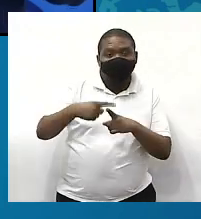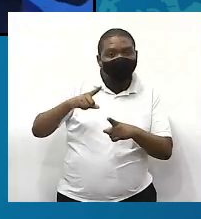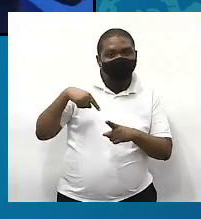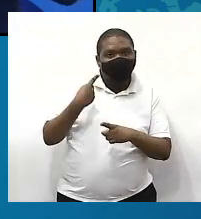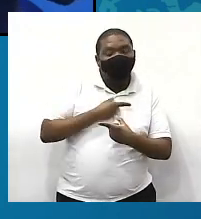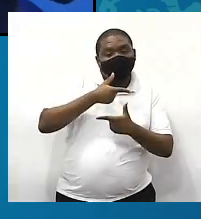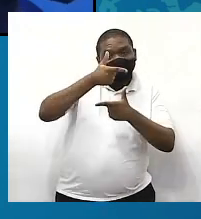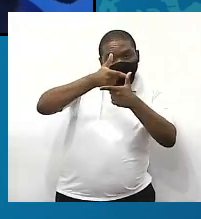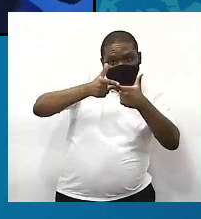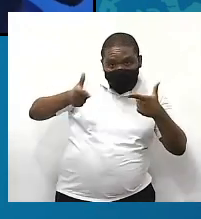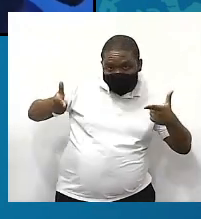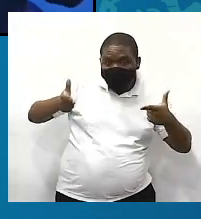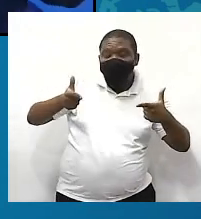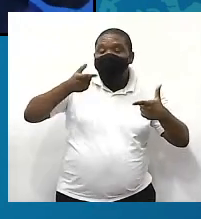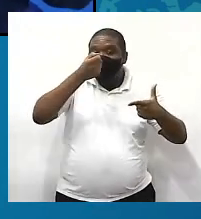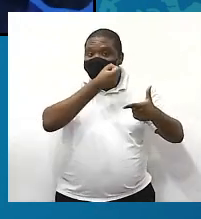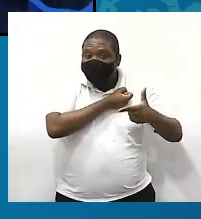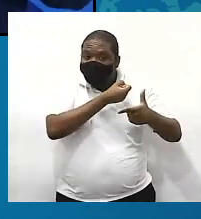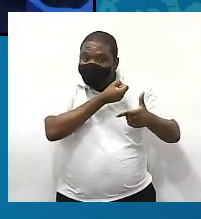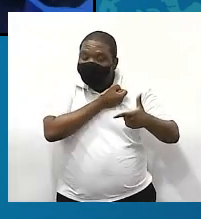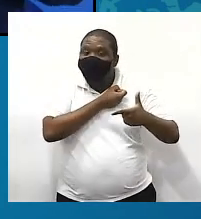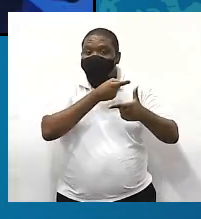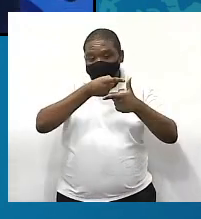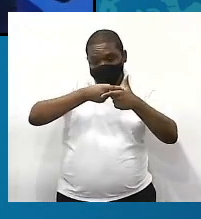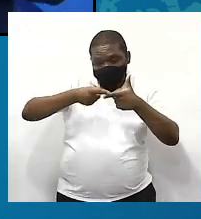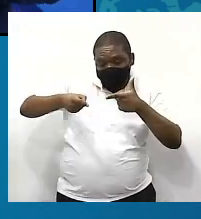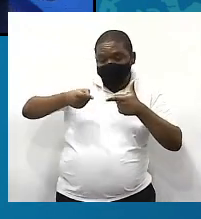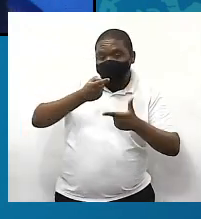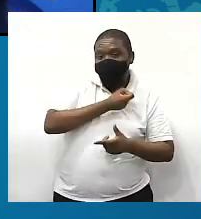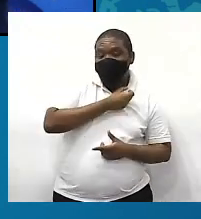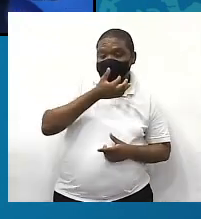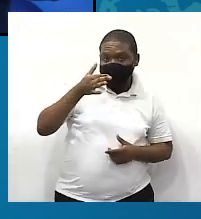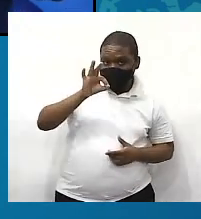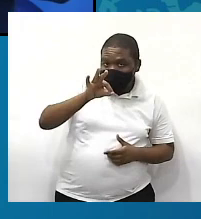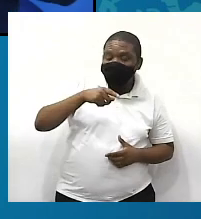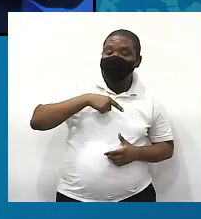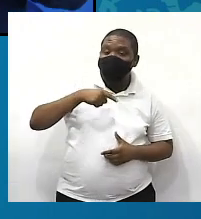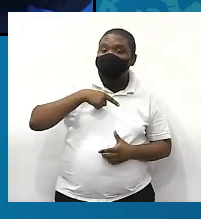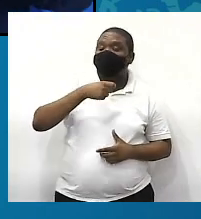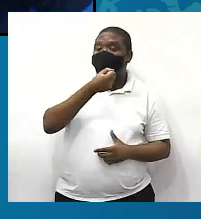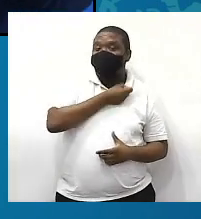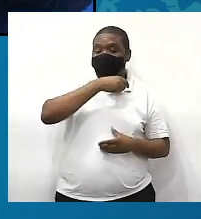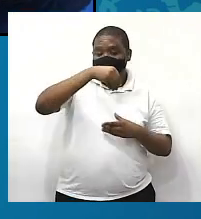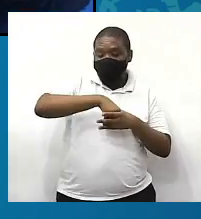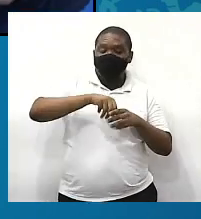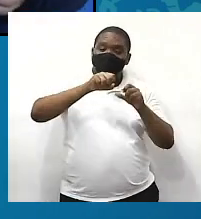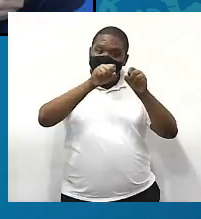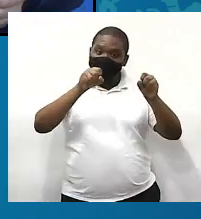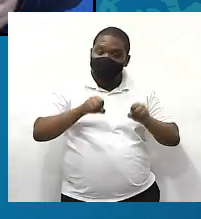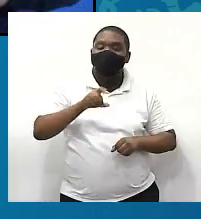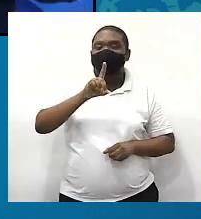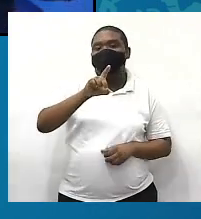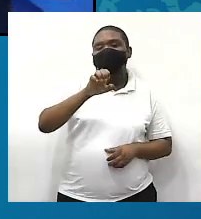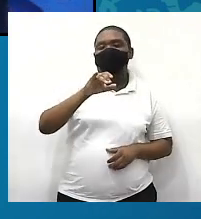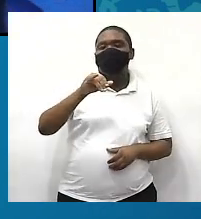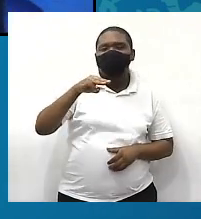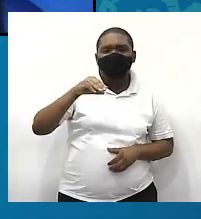normalmente um número com o denominador 10, eu tenho um número de sistema de base decimal.